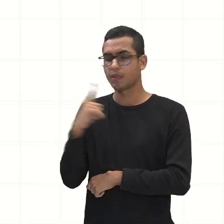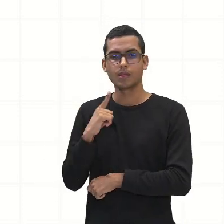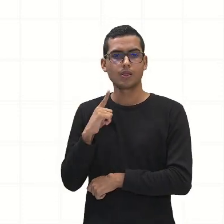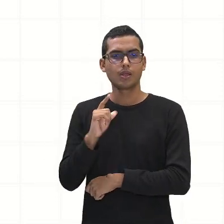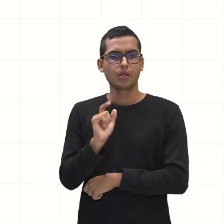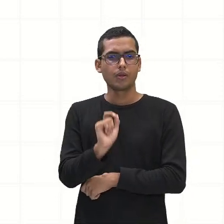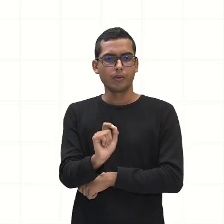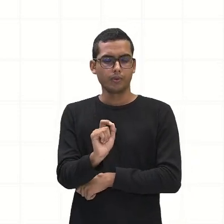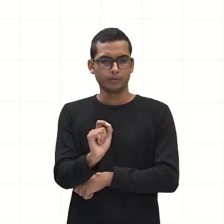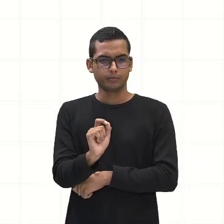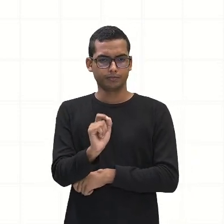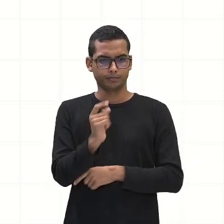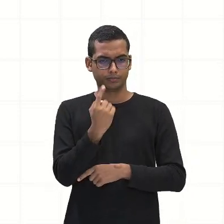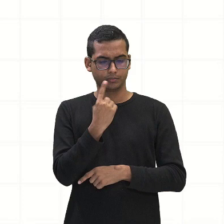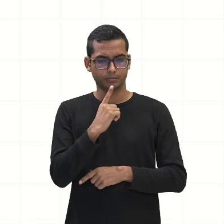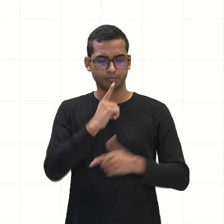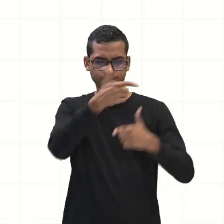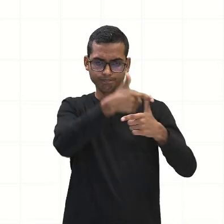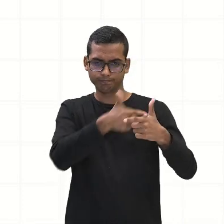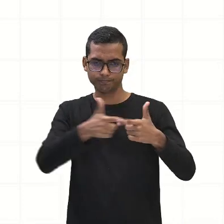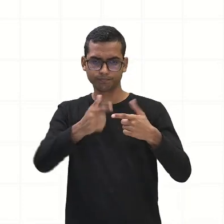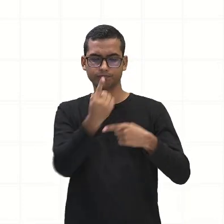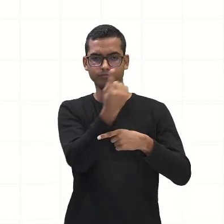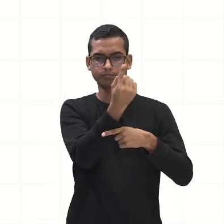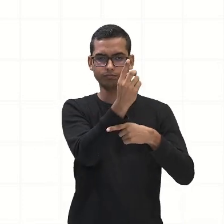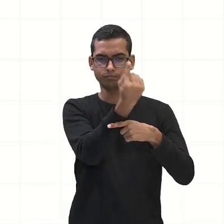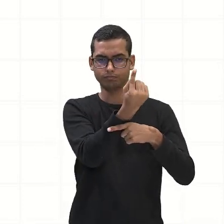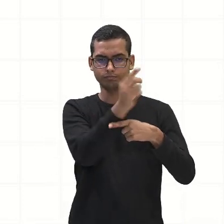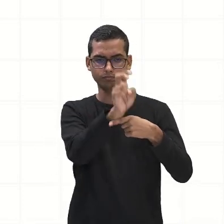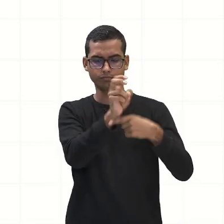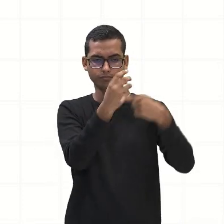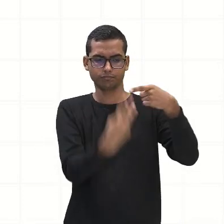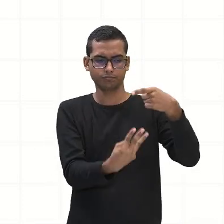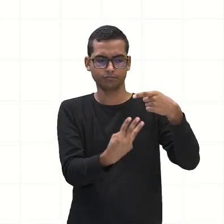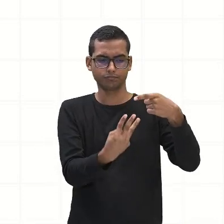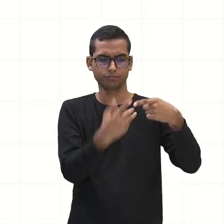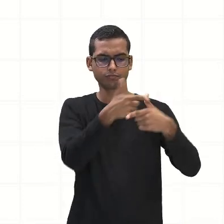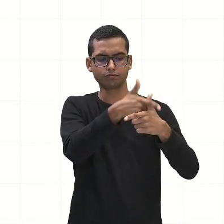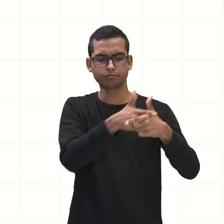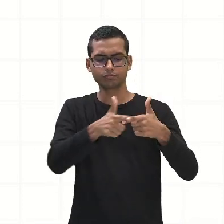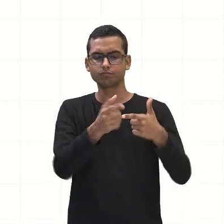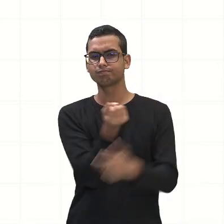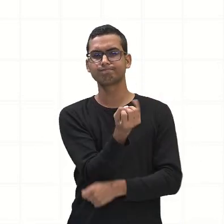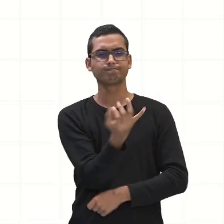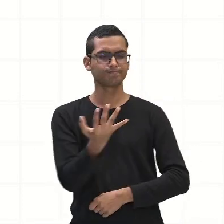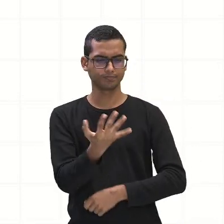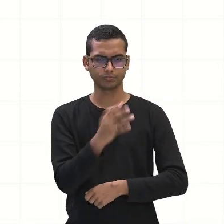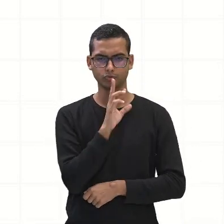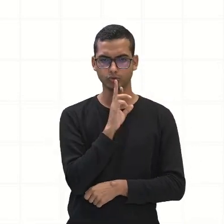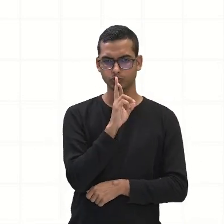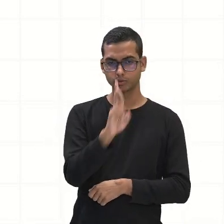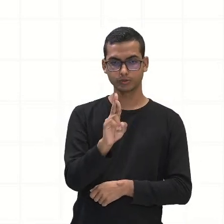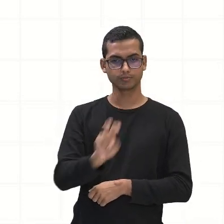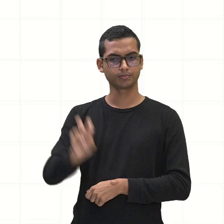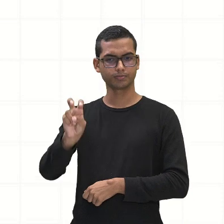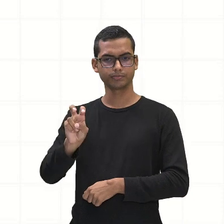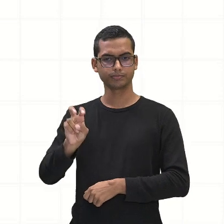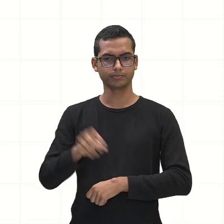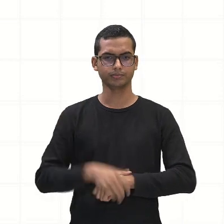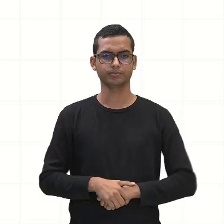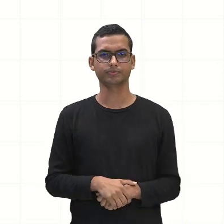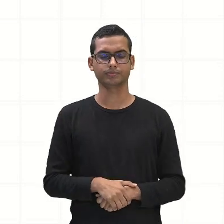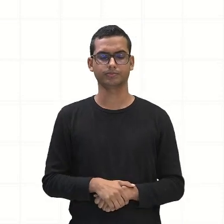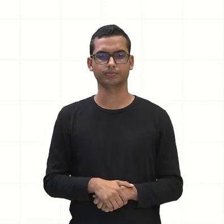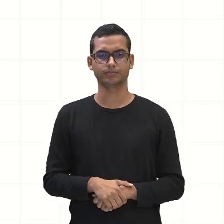Bem aqui eu tenho uma divisão e eu sei que ela é exata. Quanto que é 15 dividido por 3? 5. Muito